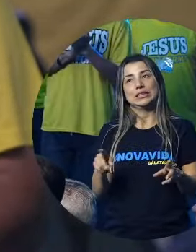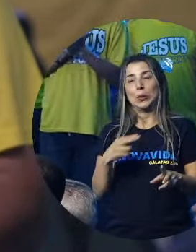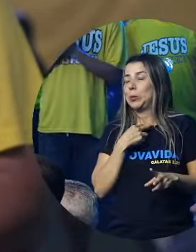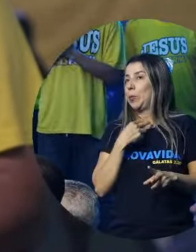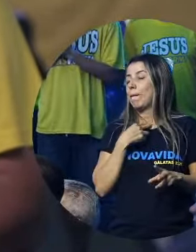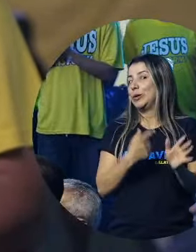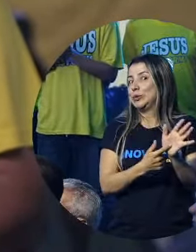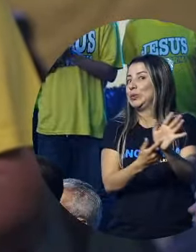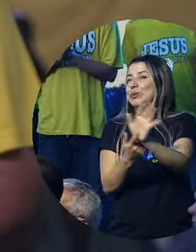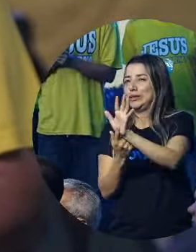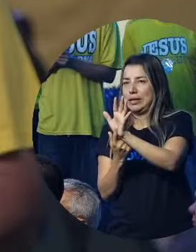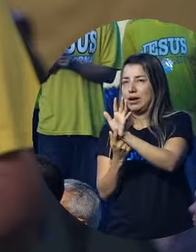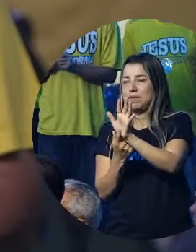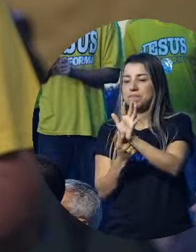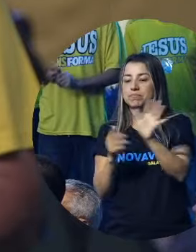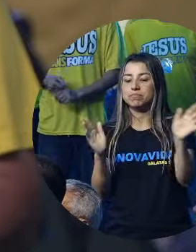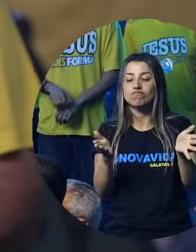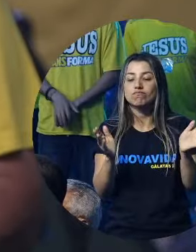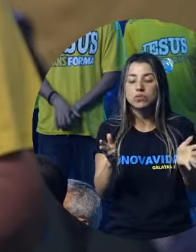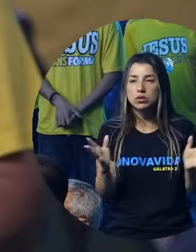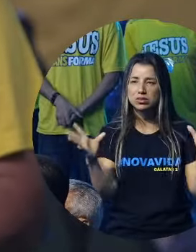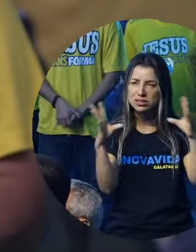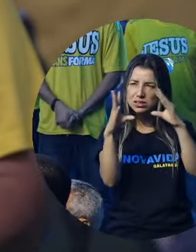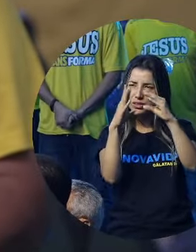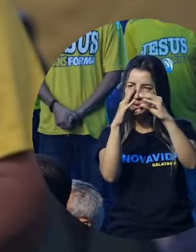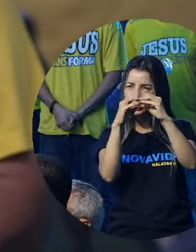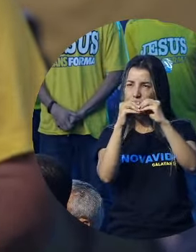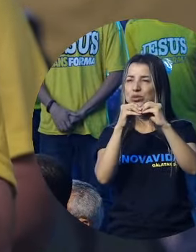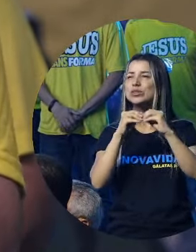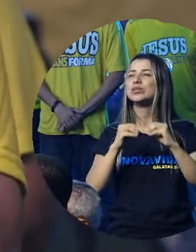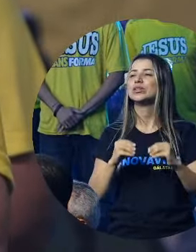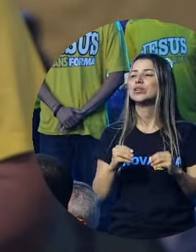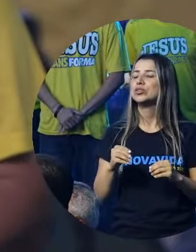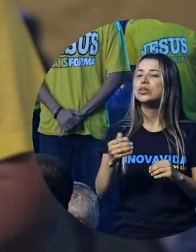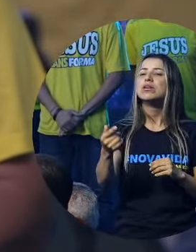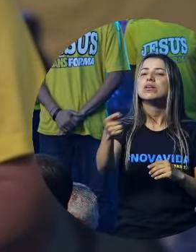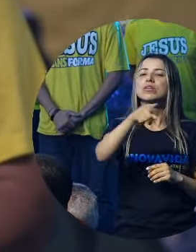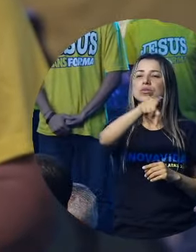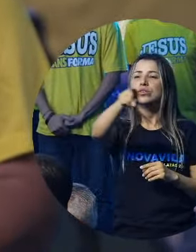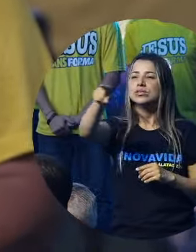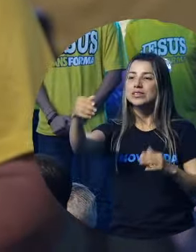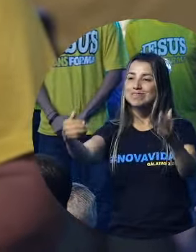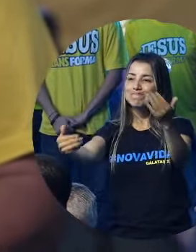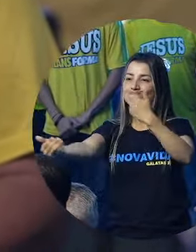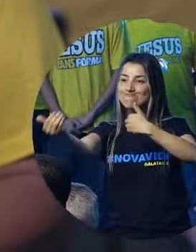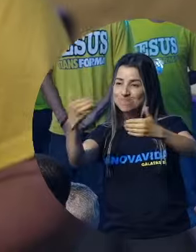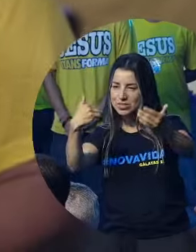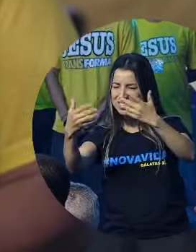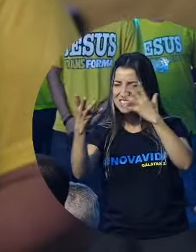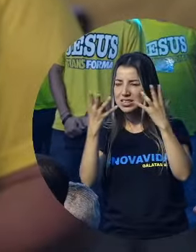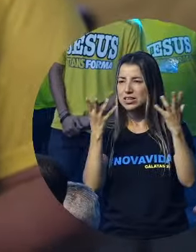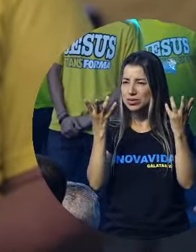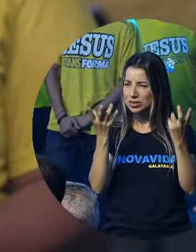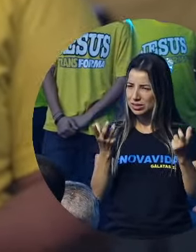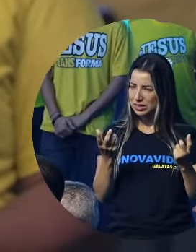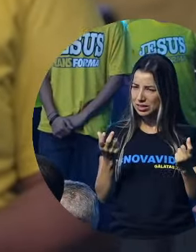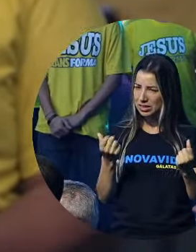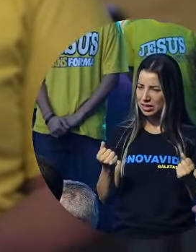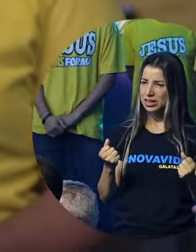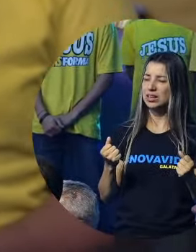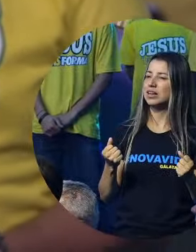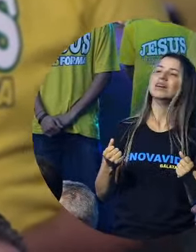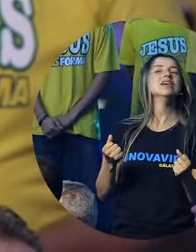Eu queria honrar nesta noite a esses vocacionados que obedeceram. Vocês que vieram à frente como vocacionados para missões,